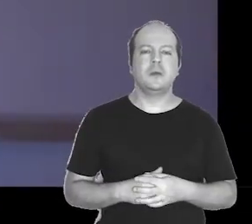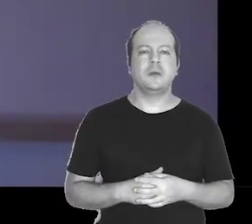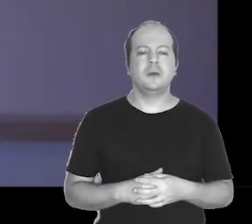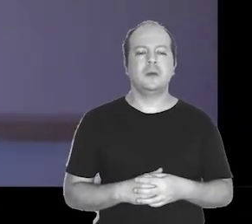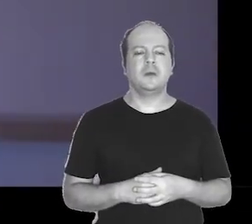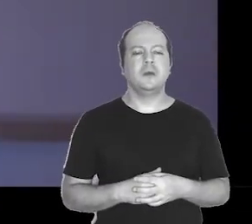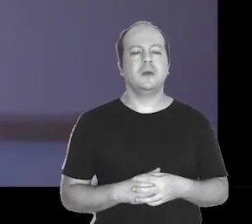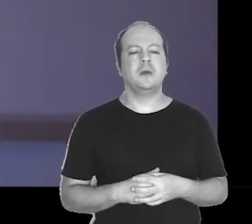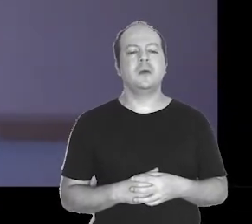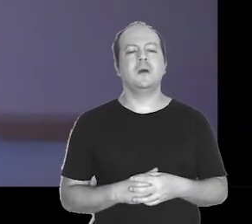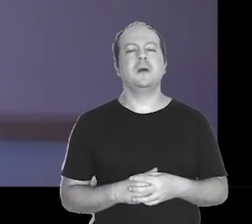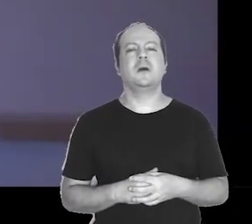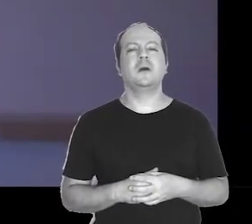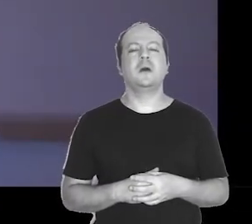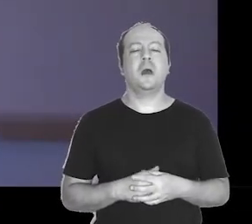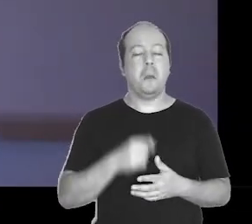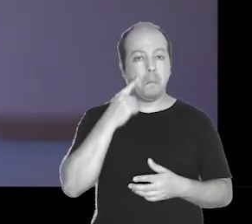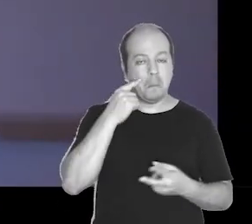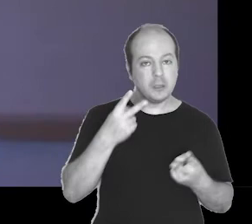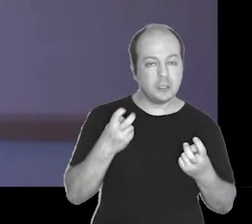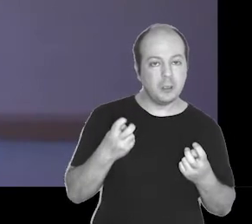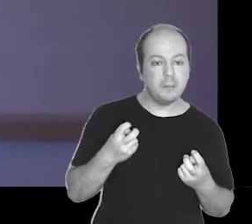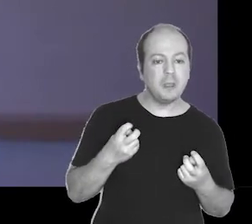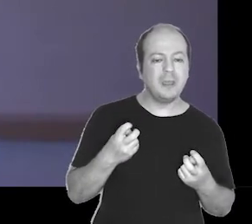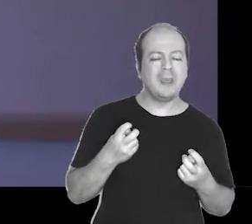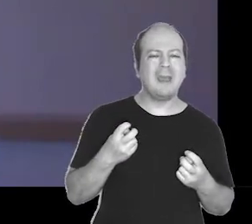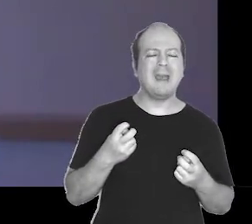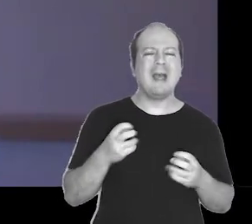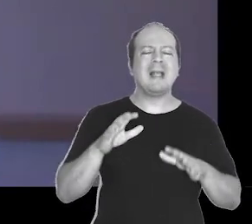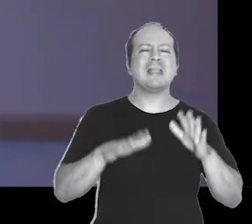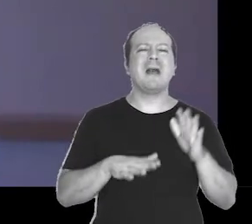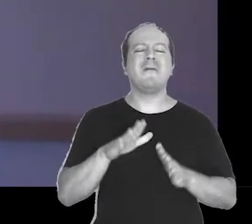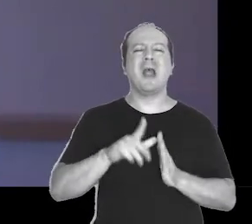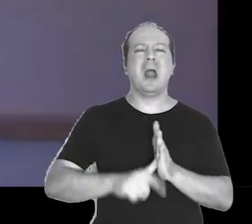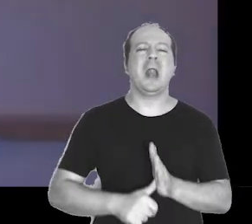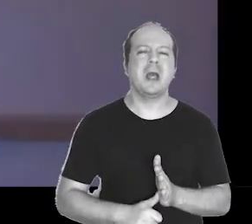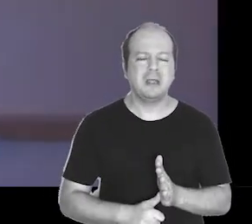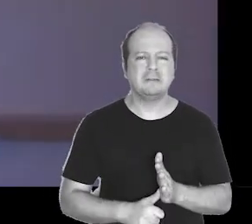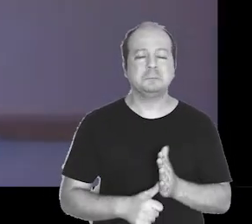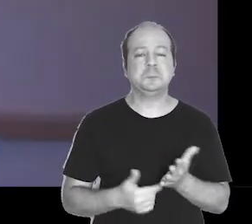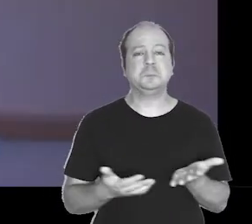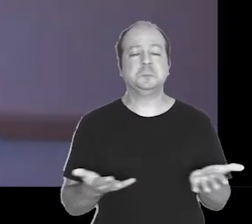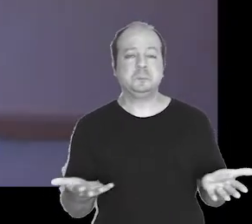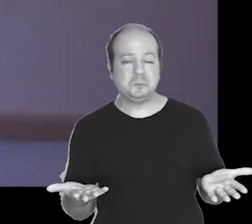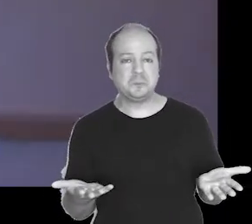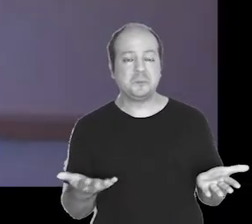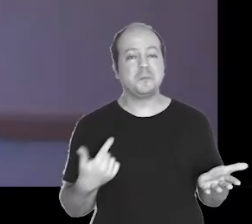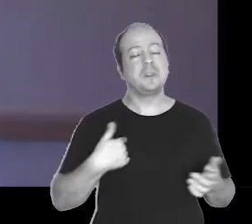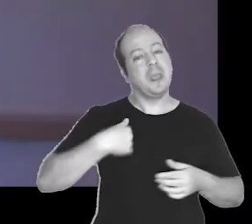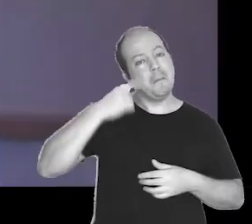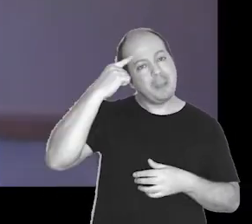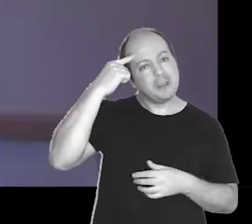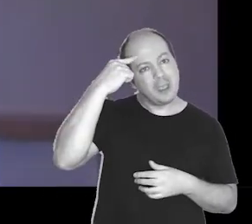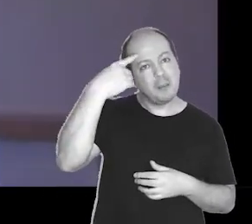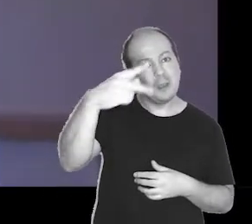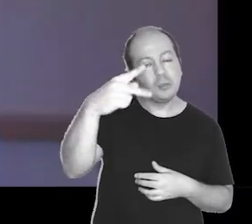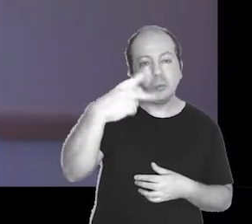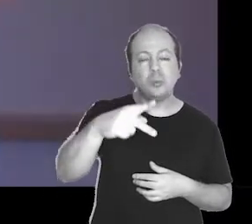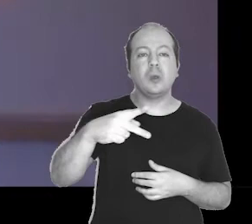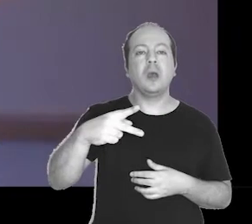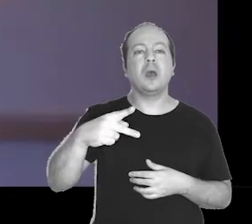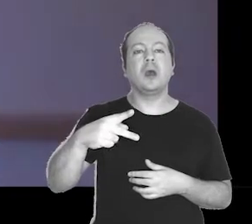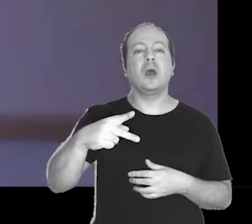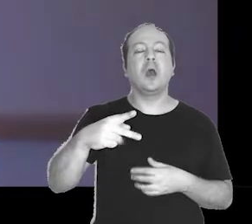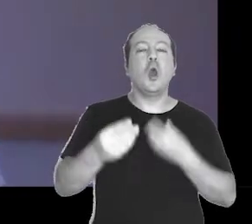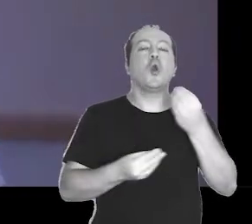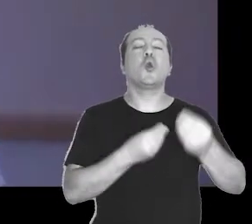fale conosco. É tarde para tantos pruridos. Pensemos então na sua mãe. Ou melhor,